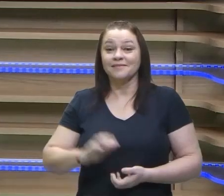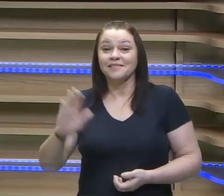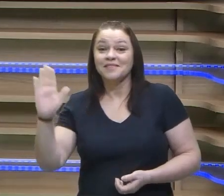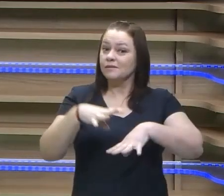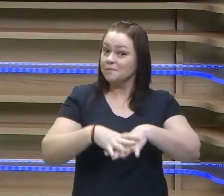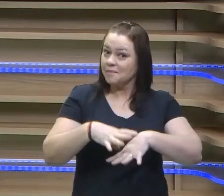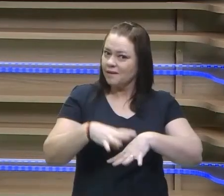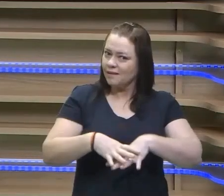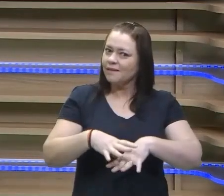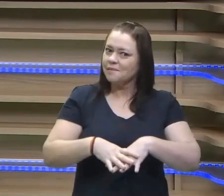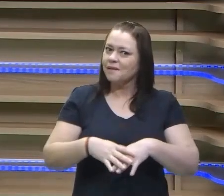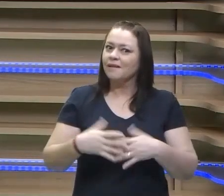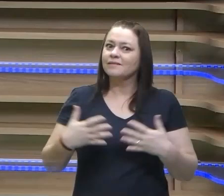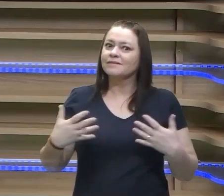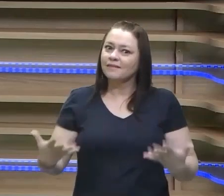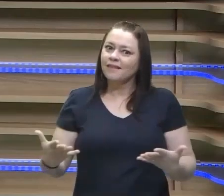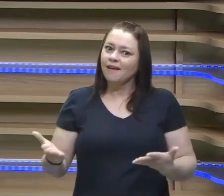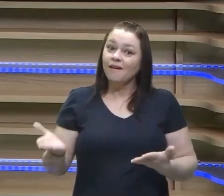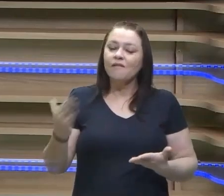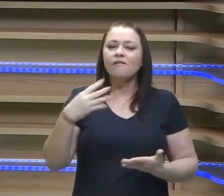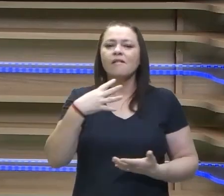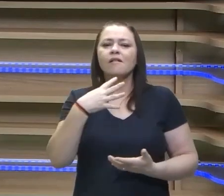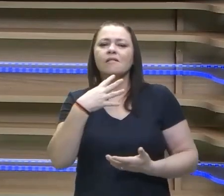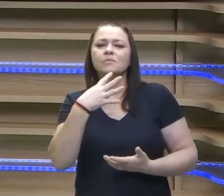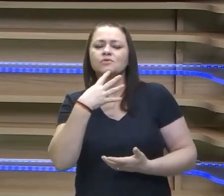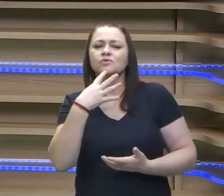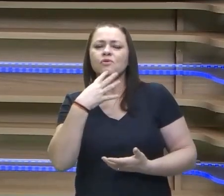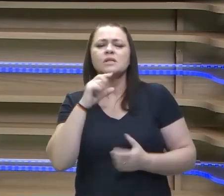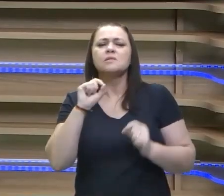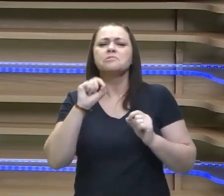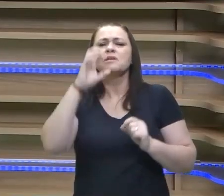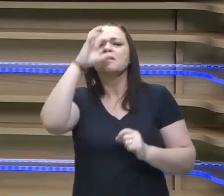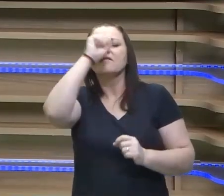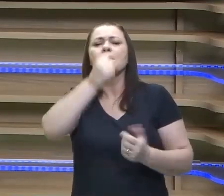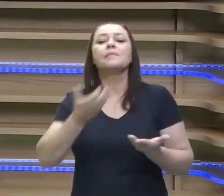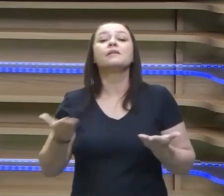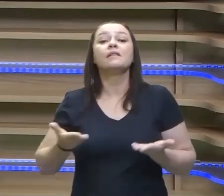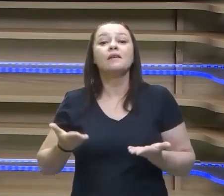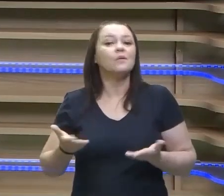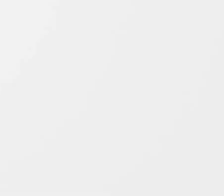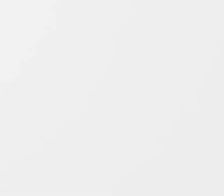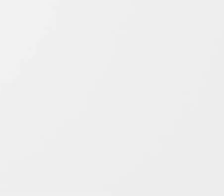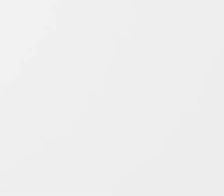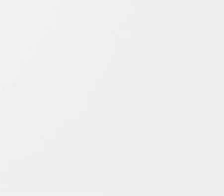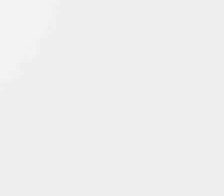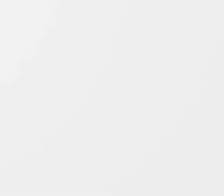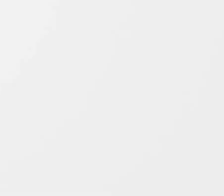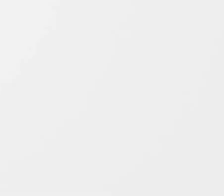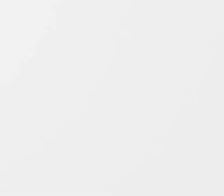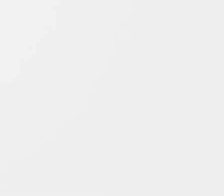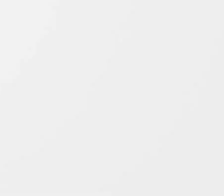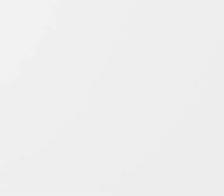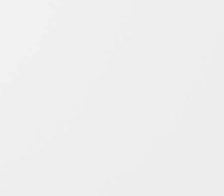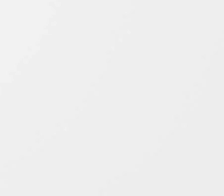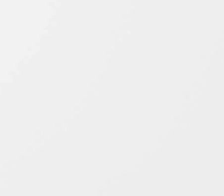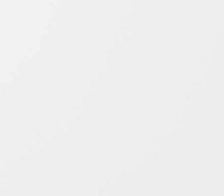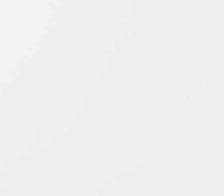Olá! Então vamos conhecer o que nós vamos aprender hoje. Então vamos lá!